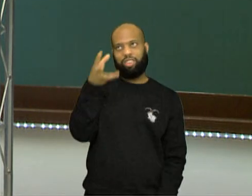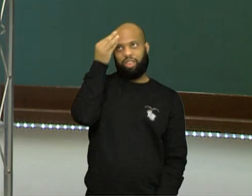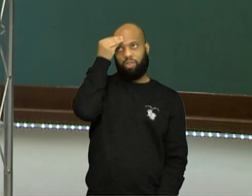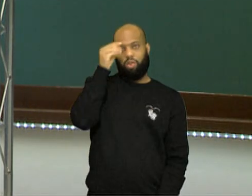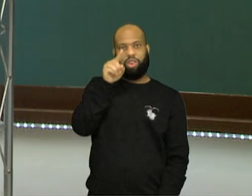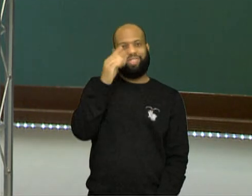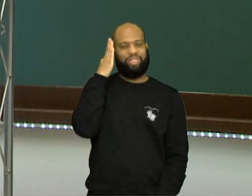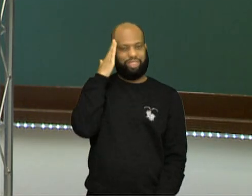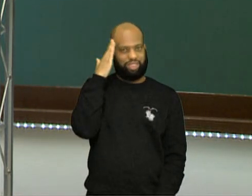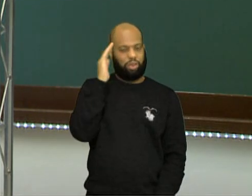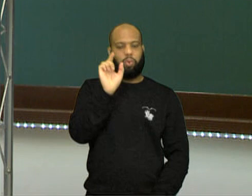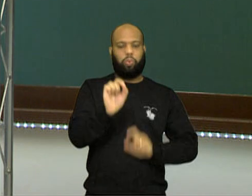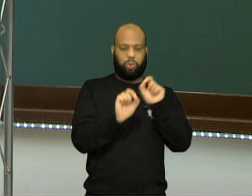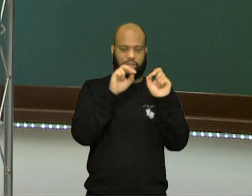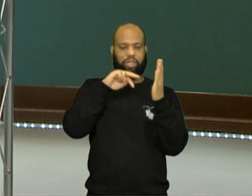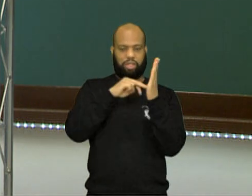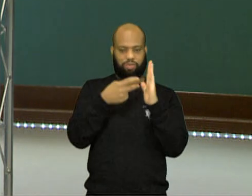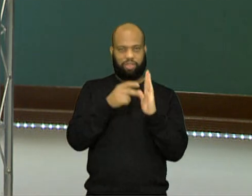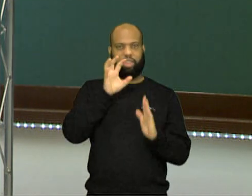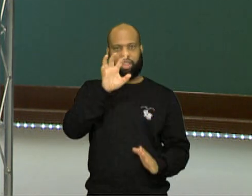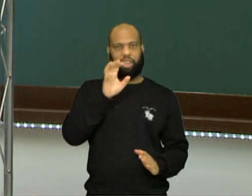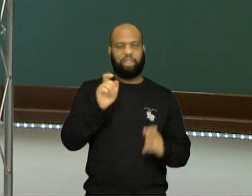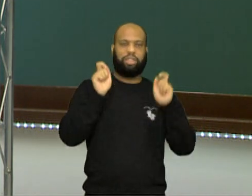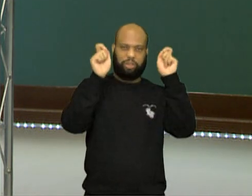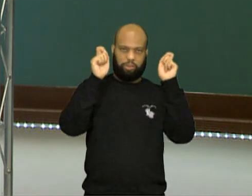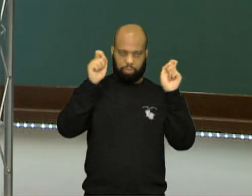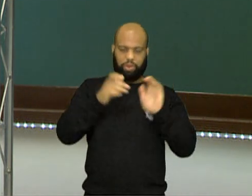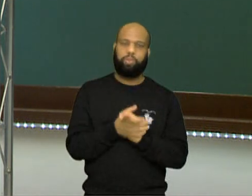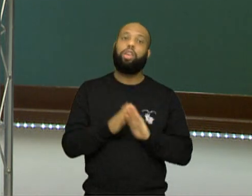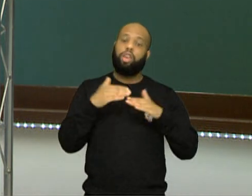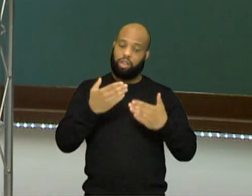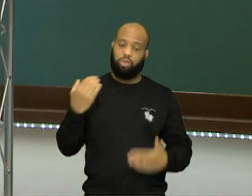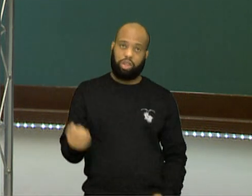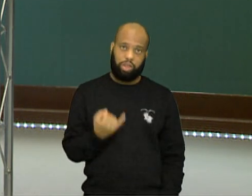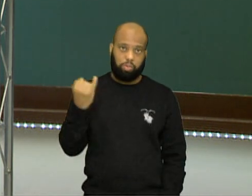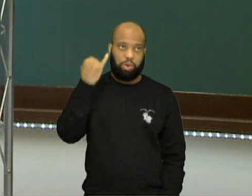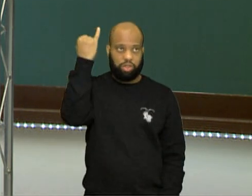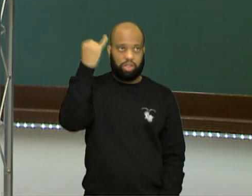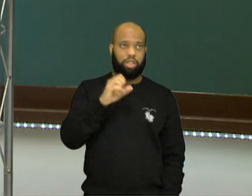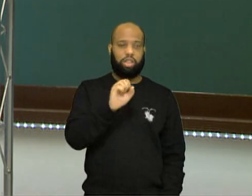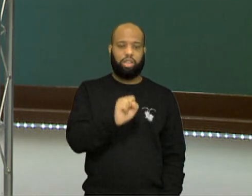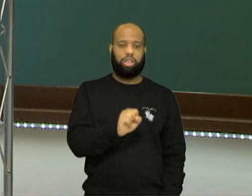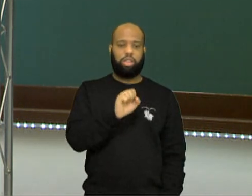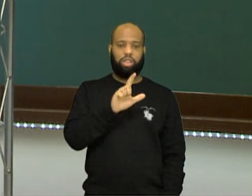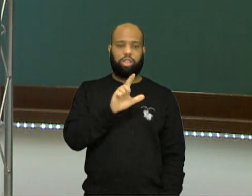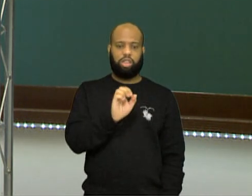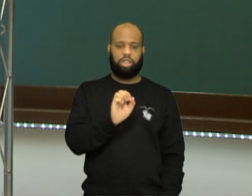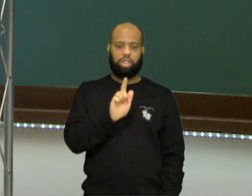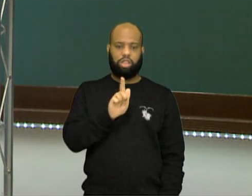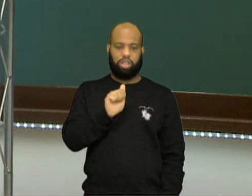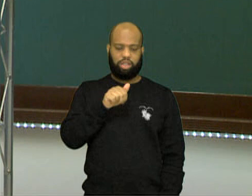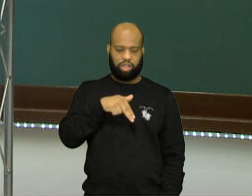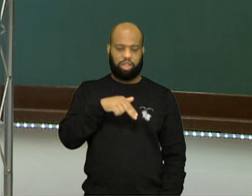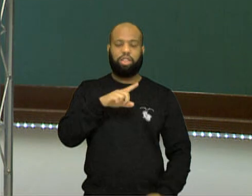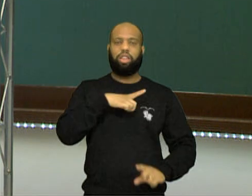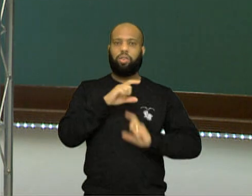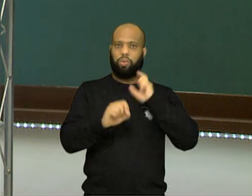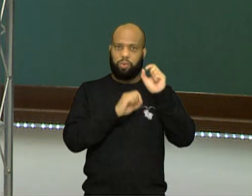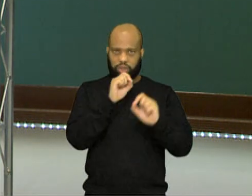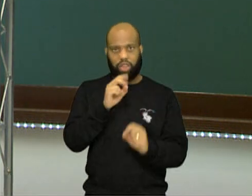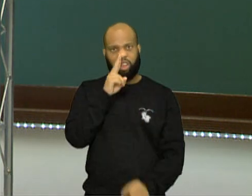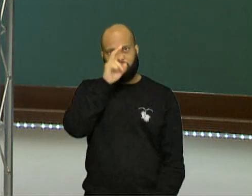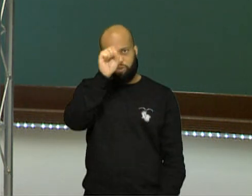você saiba do que se trata a campanha. E nada melhor do que um slogan que seja mais objetivo e forte, né? Que